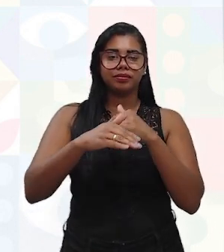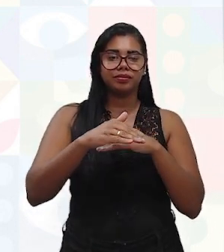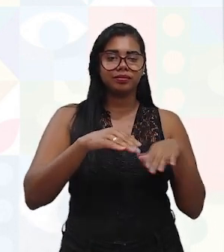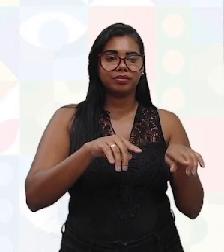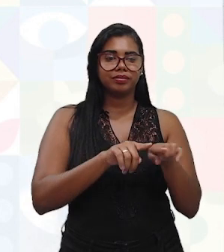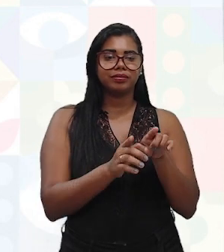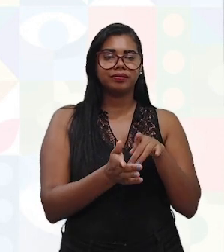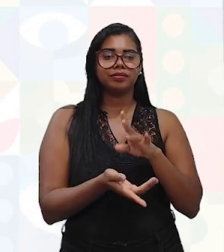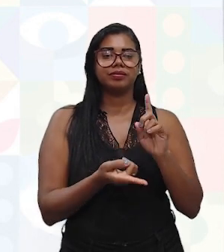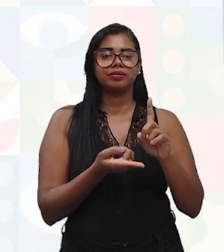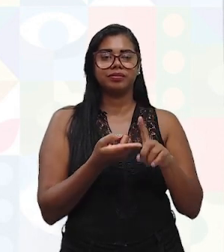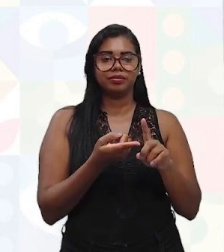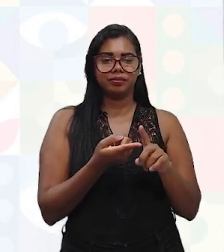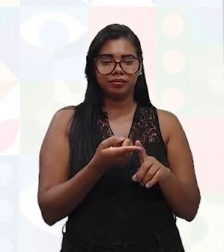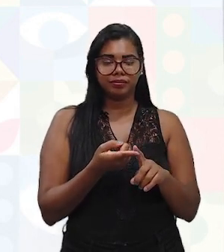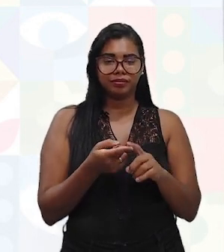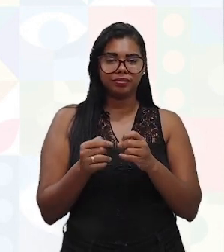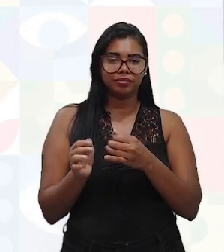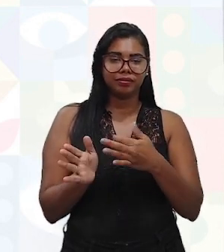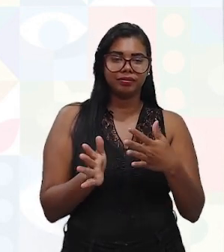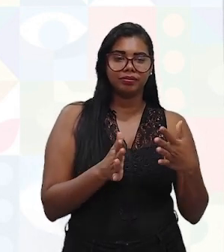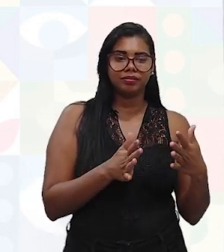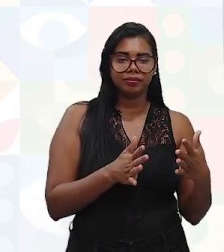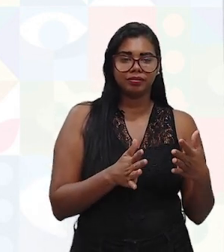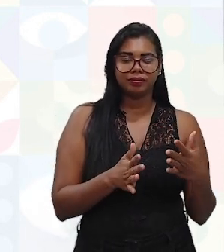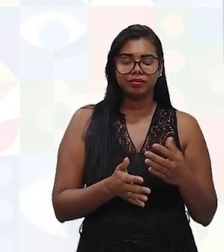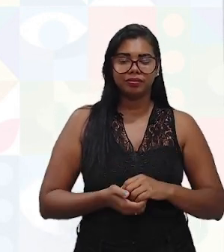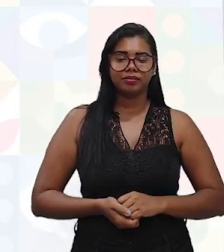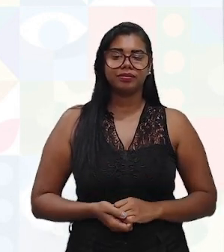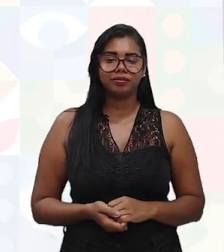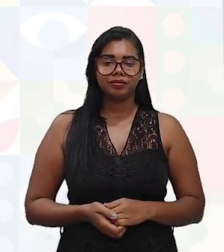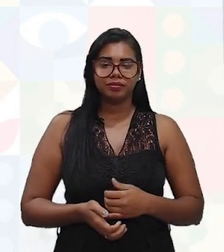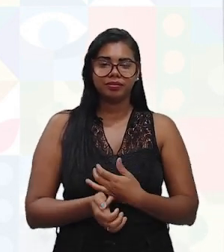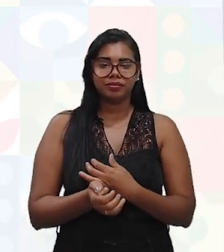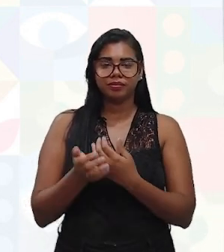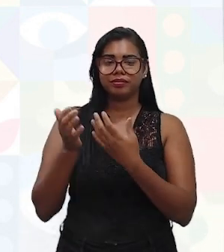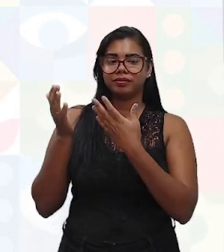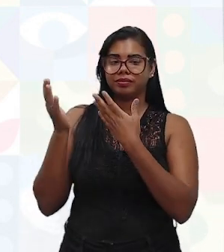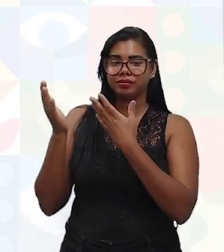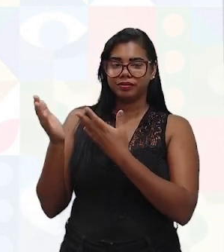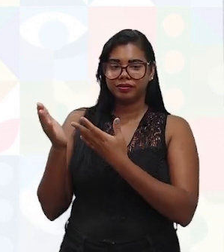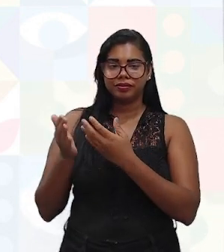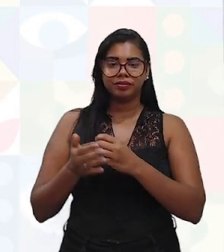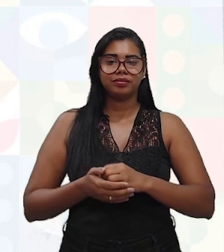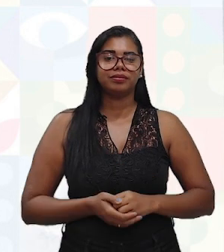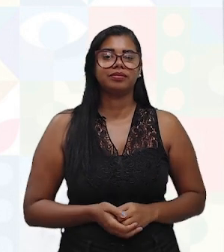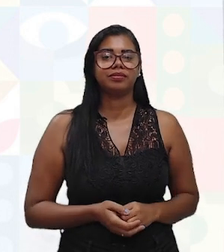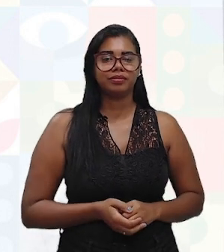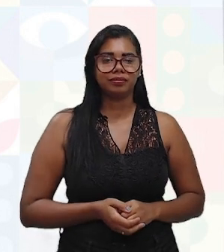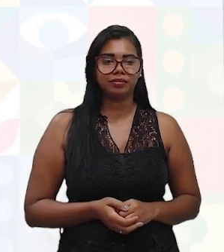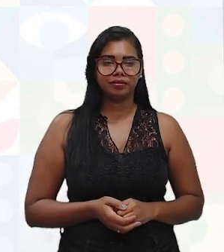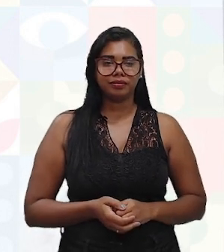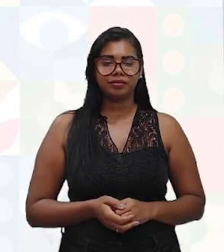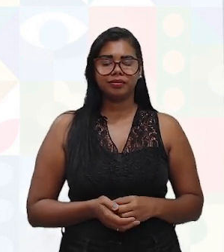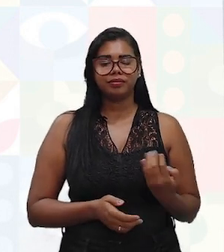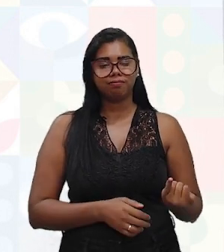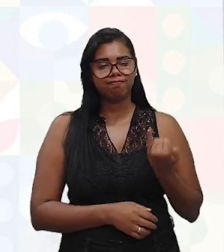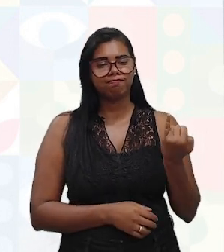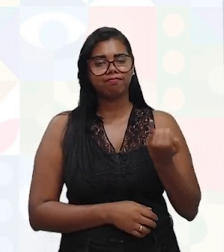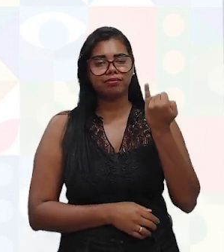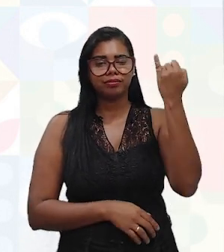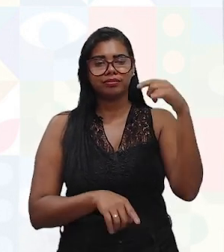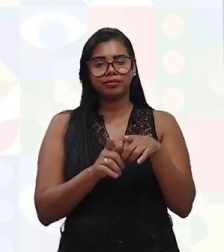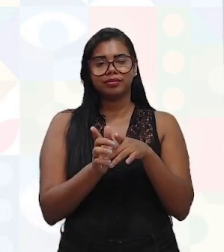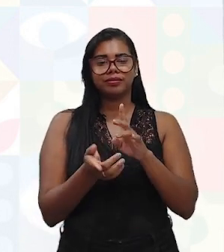suficiente para atender uma demanda durante o tempo de ressuprimento. Essa questão do estoque mínimo ela é de fundamental